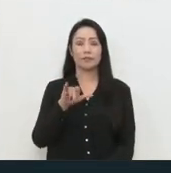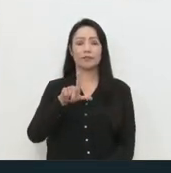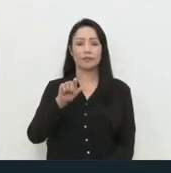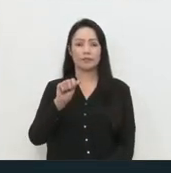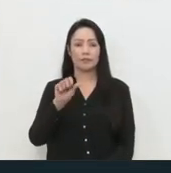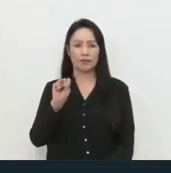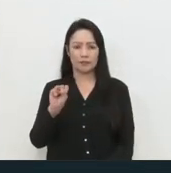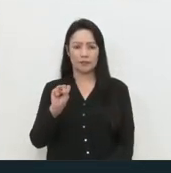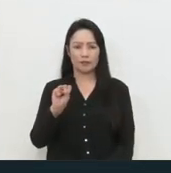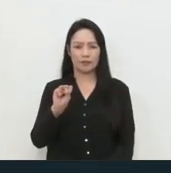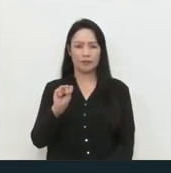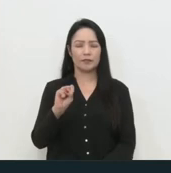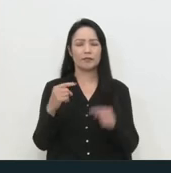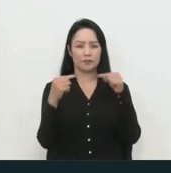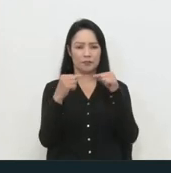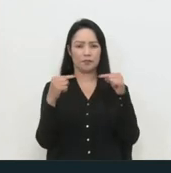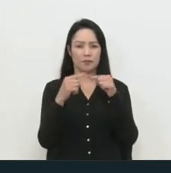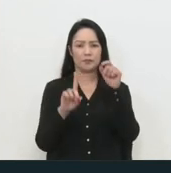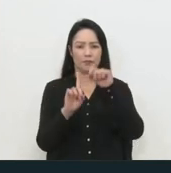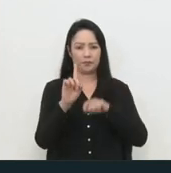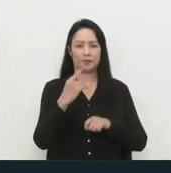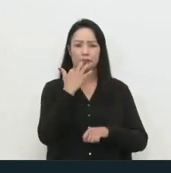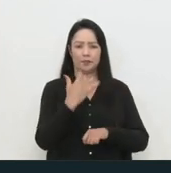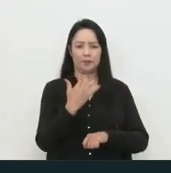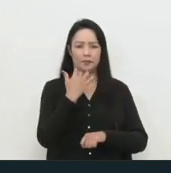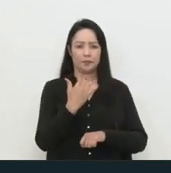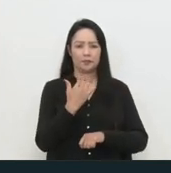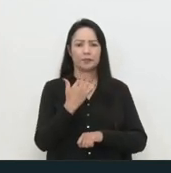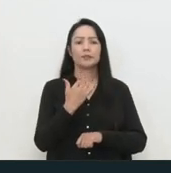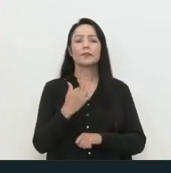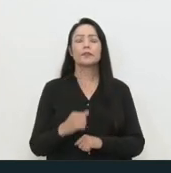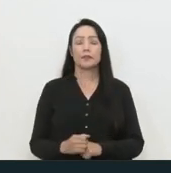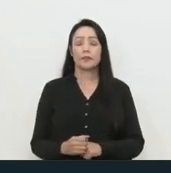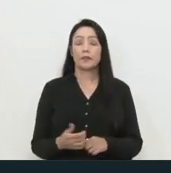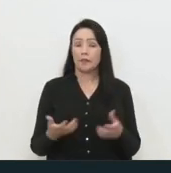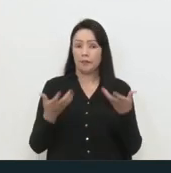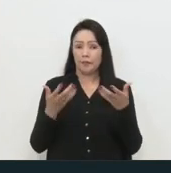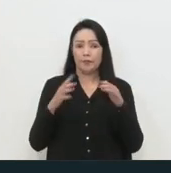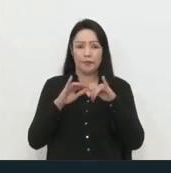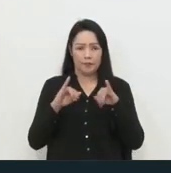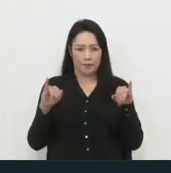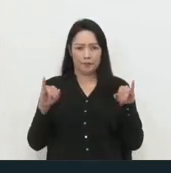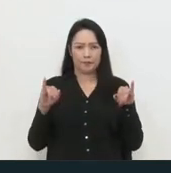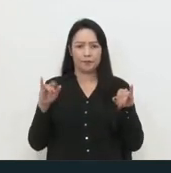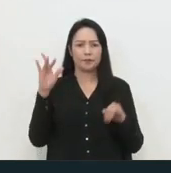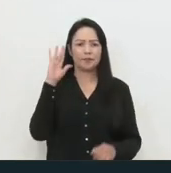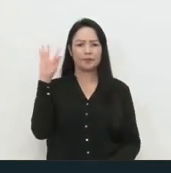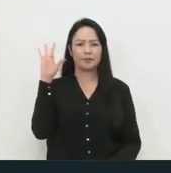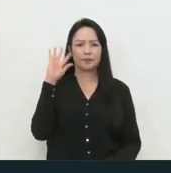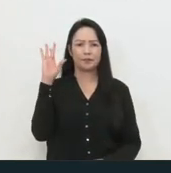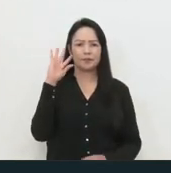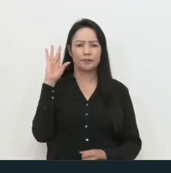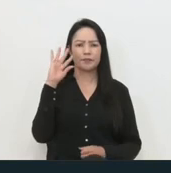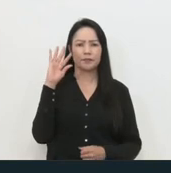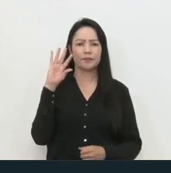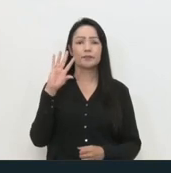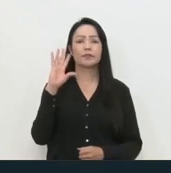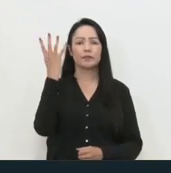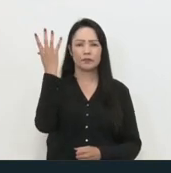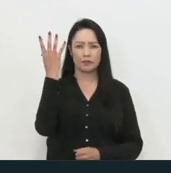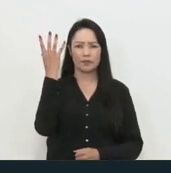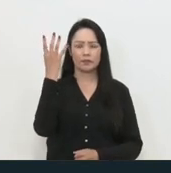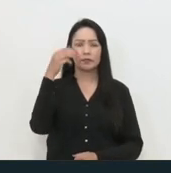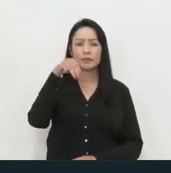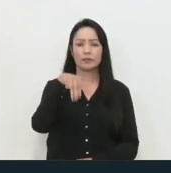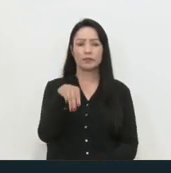eu gostaria de refletir aqui sobre uma ocorrido sobre o caso da